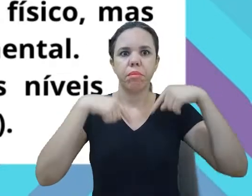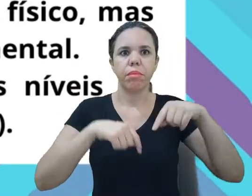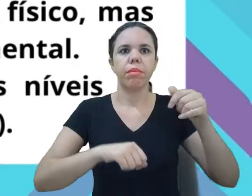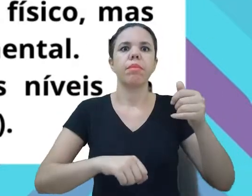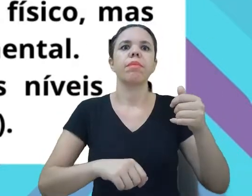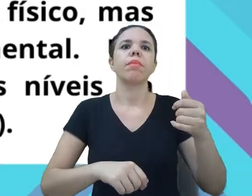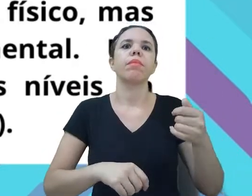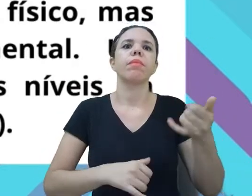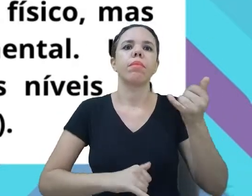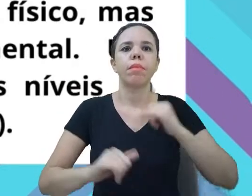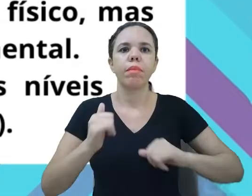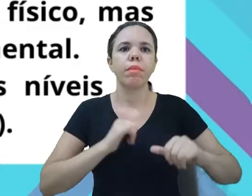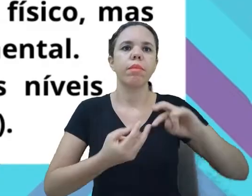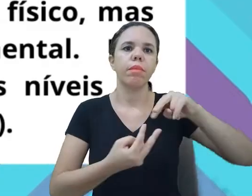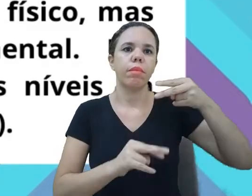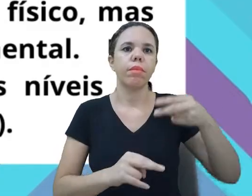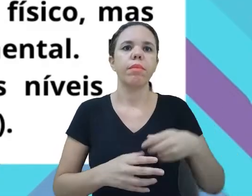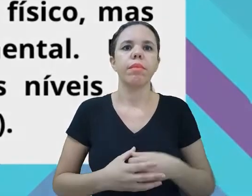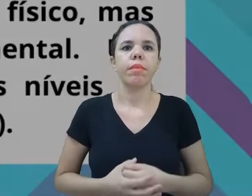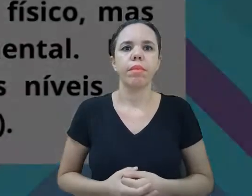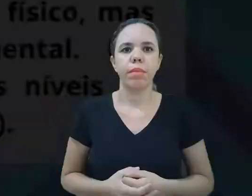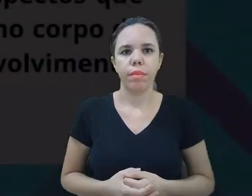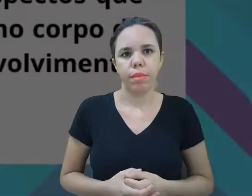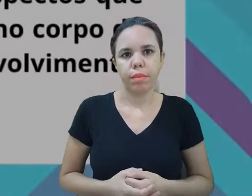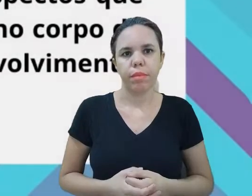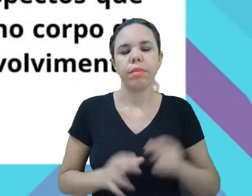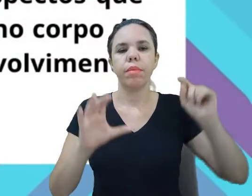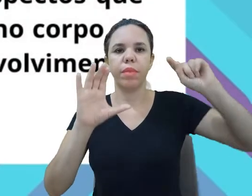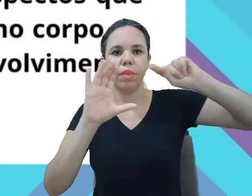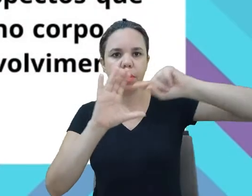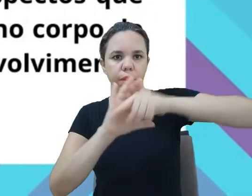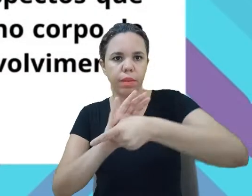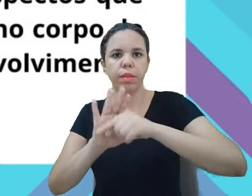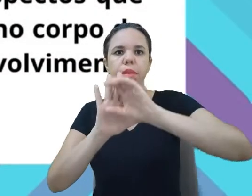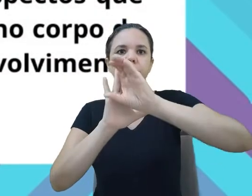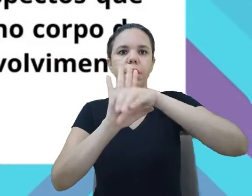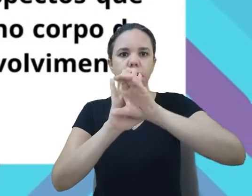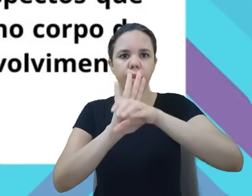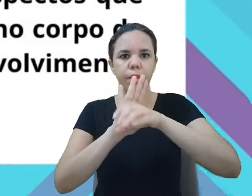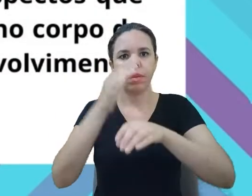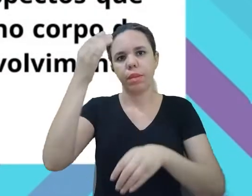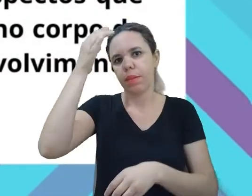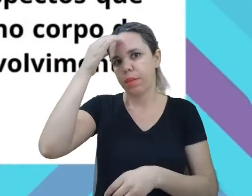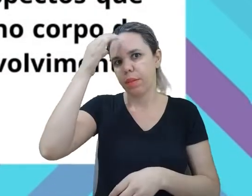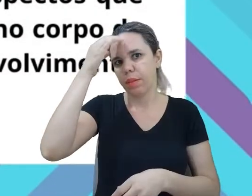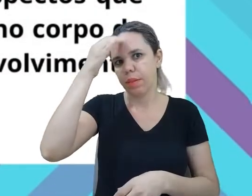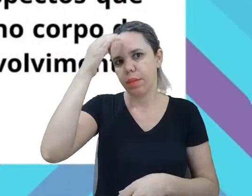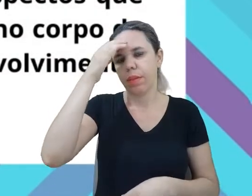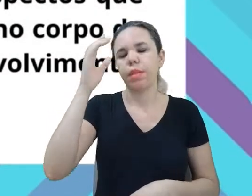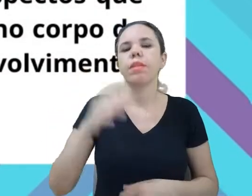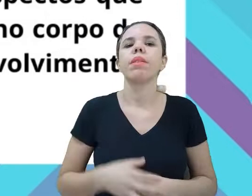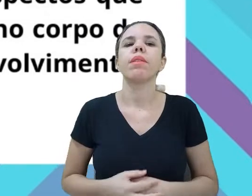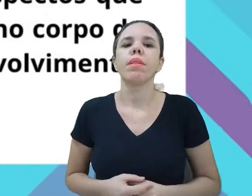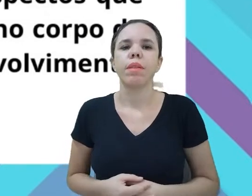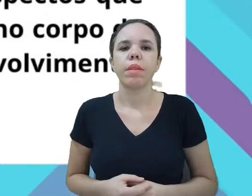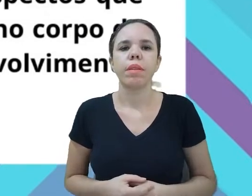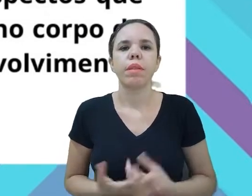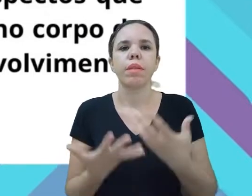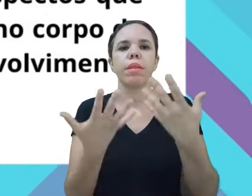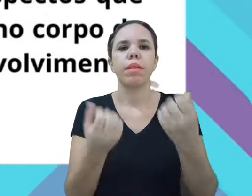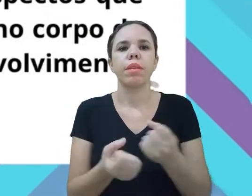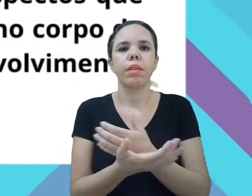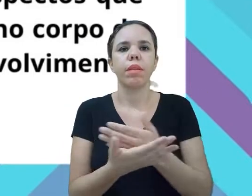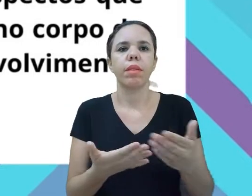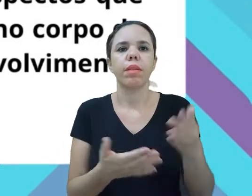temperamento, que já é geneticamente formado. Aprofundando o conceito de caráter, o conceito de